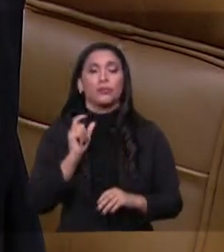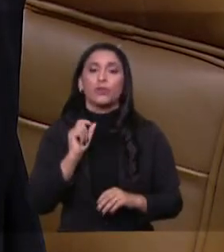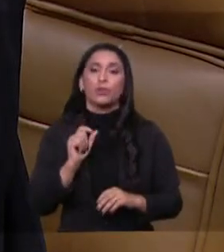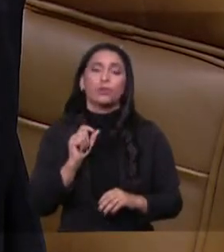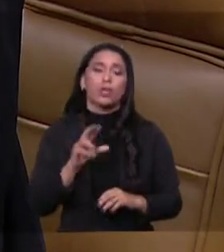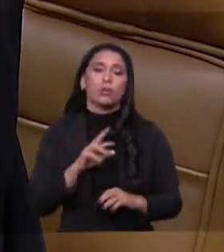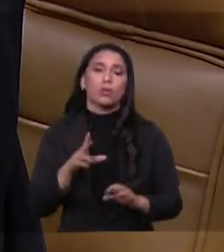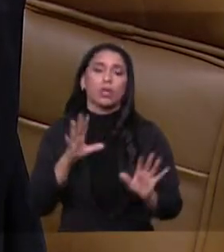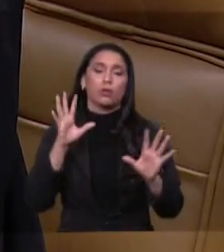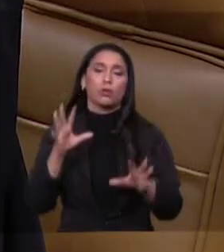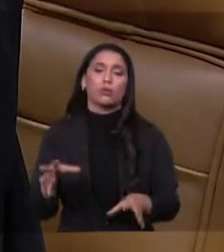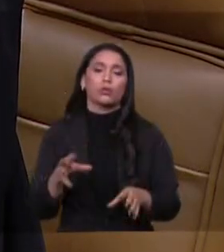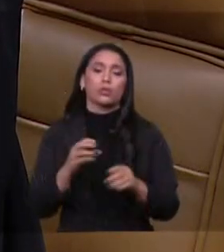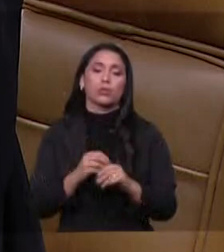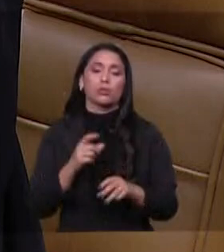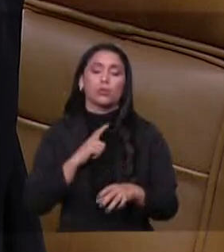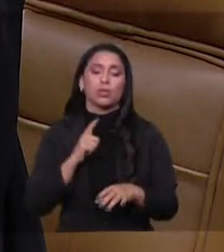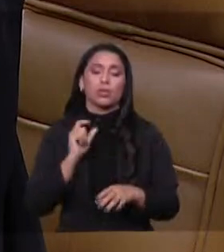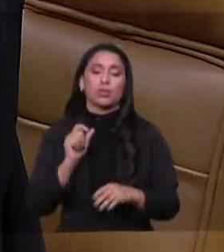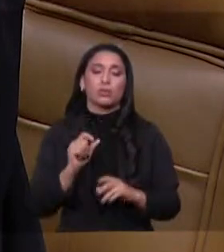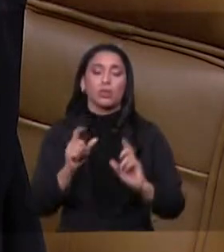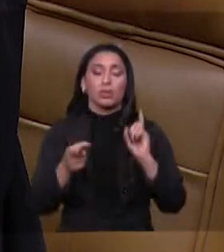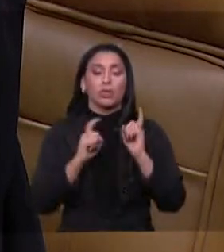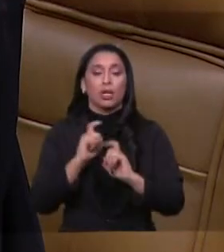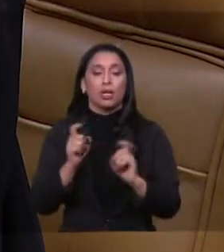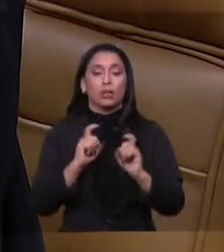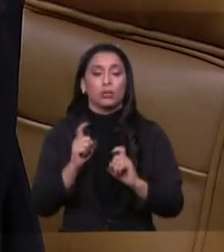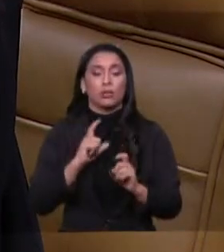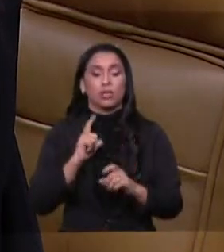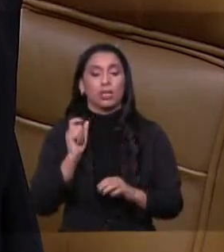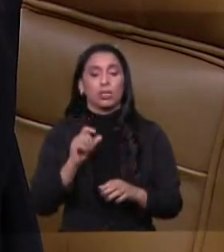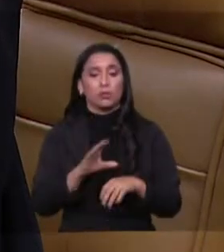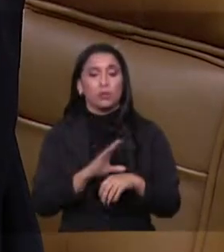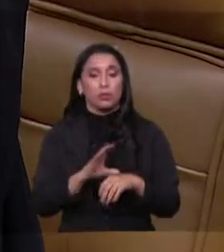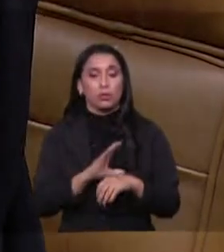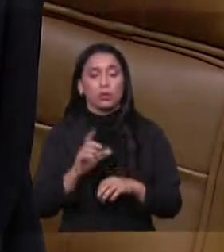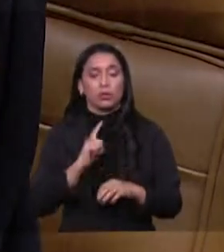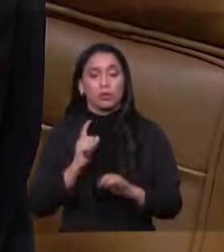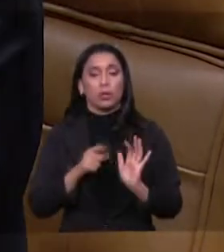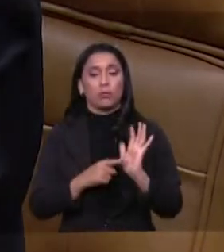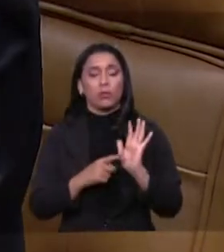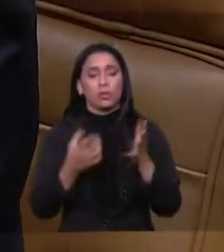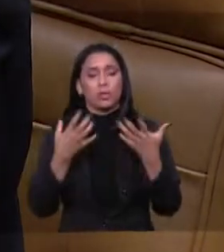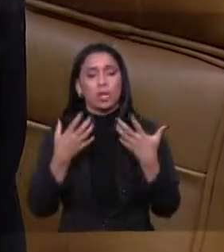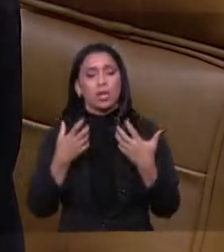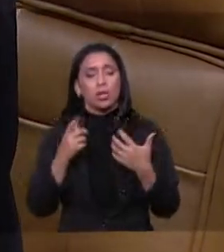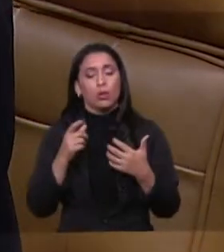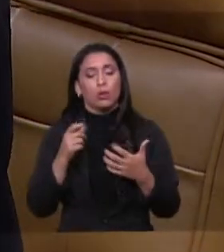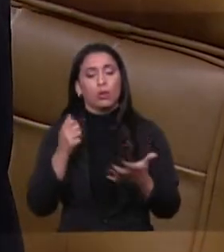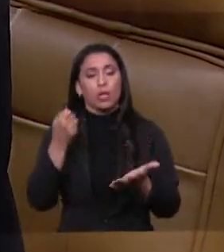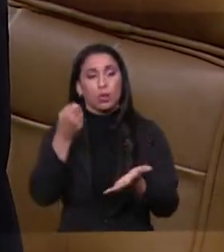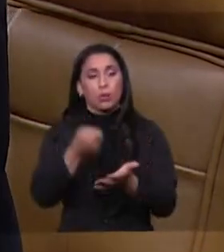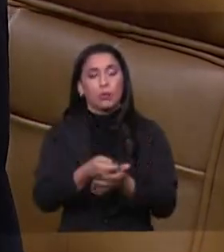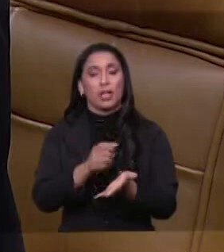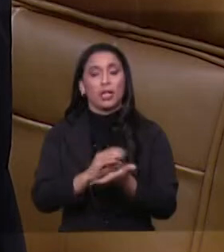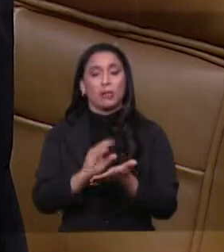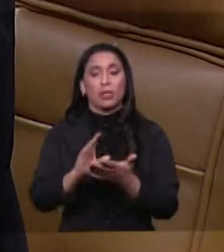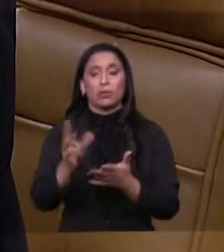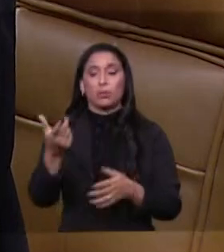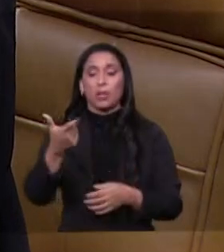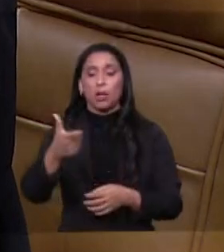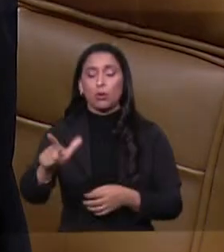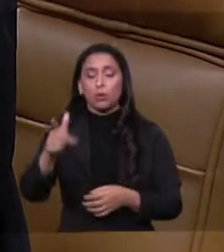para a conclusão de procedimento de demarcação administrativa, a Constituição Federal admite, de forma excepcional, a indenização de